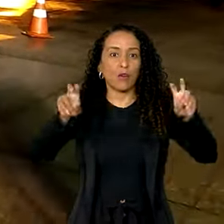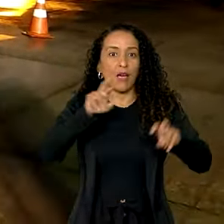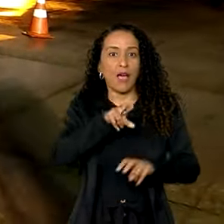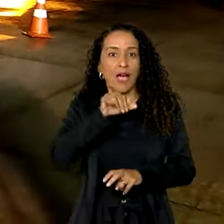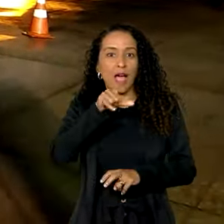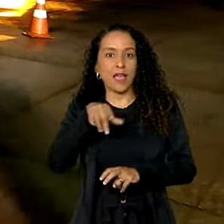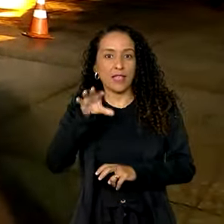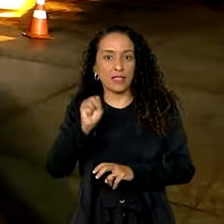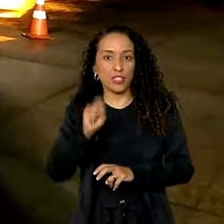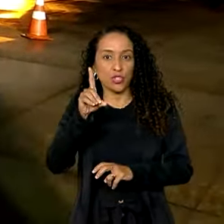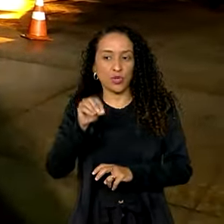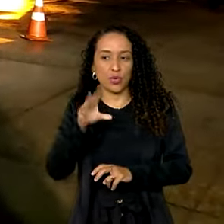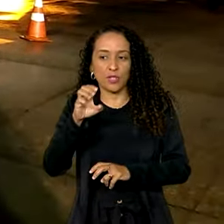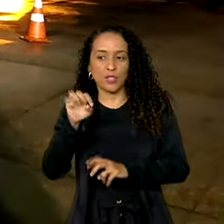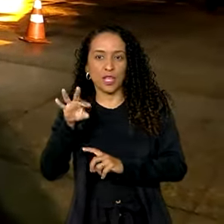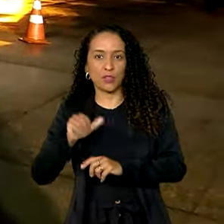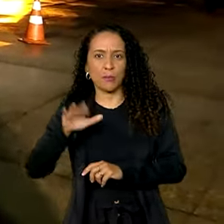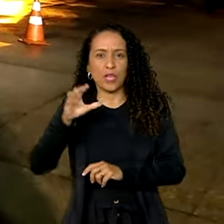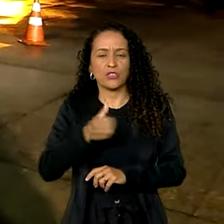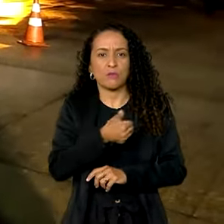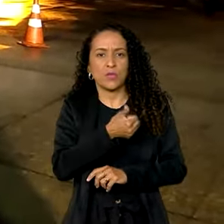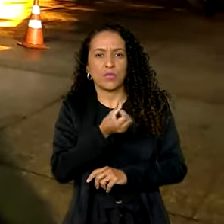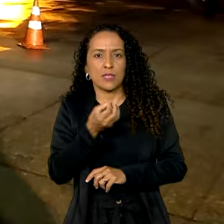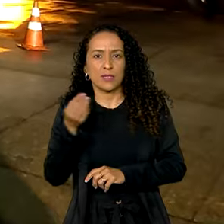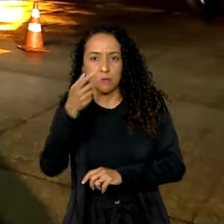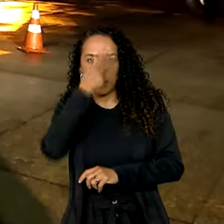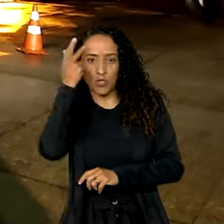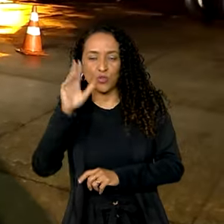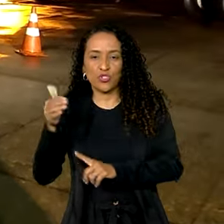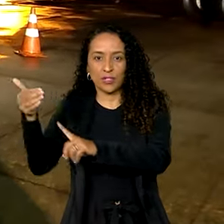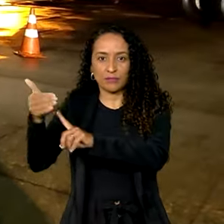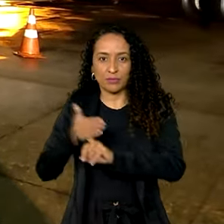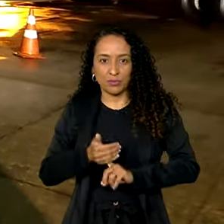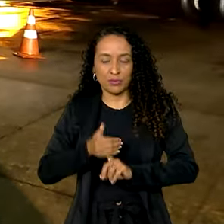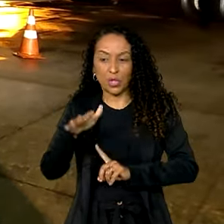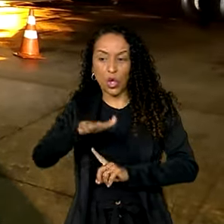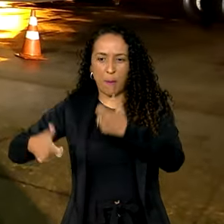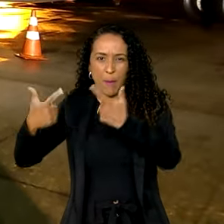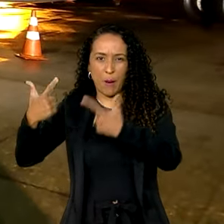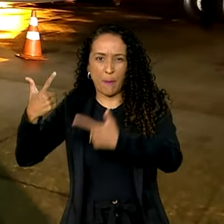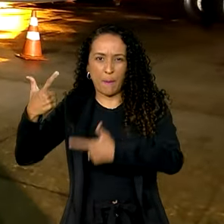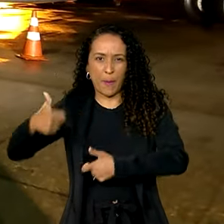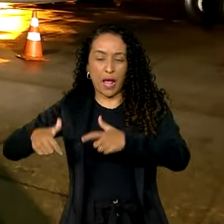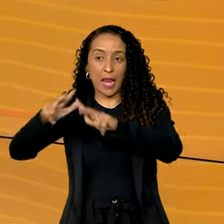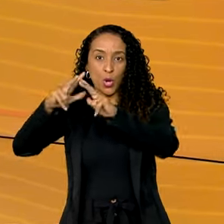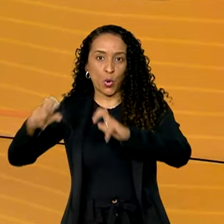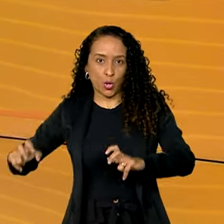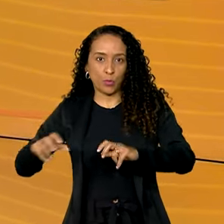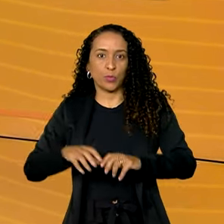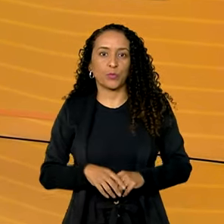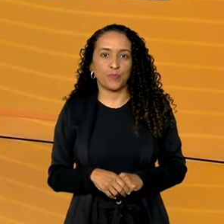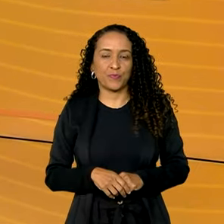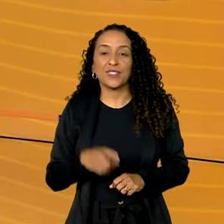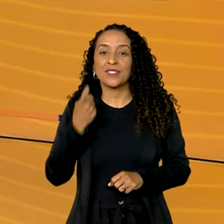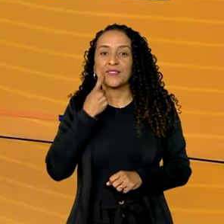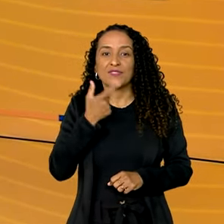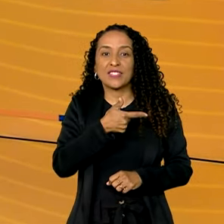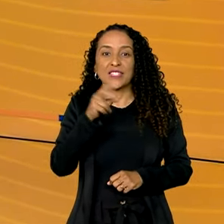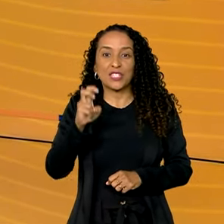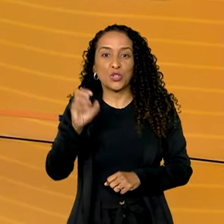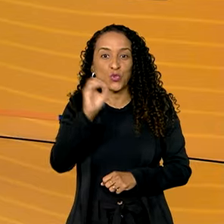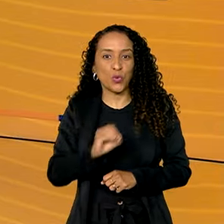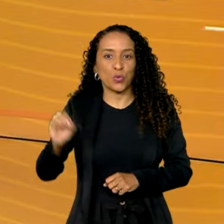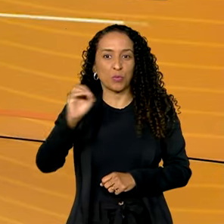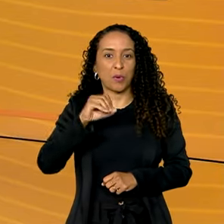do Cedro. Mais de 1.600 pessoas já foram resgatadas na região de Líbano. Sexta-feira,